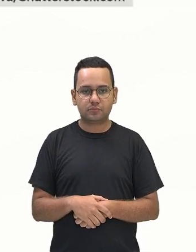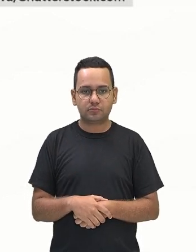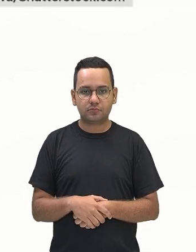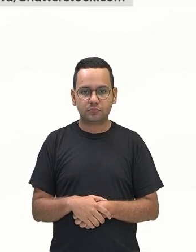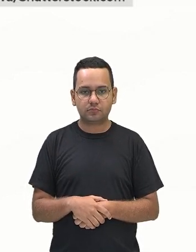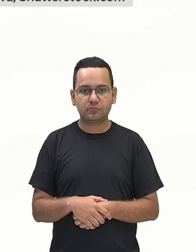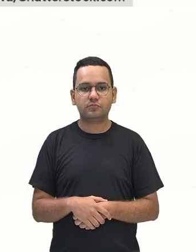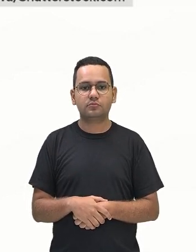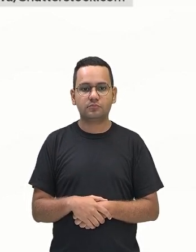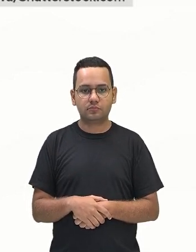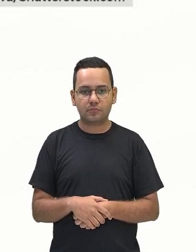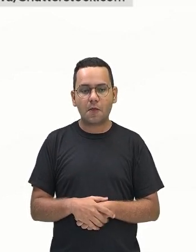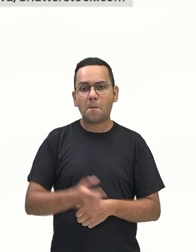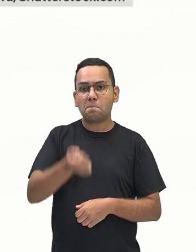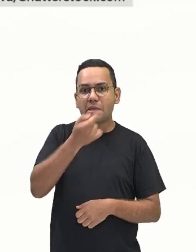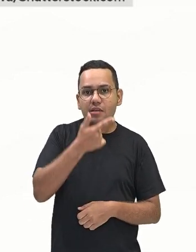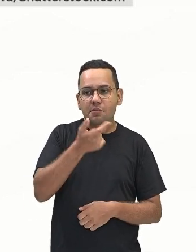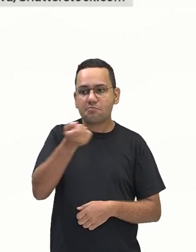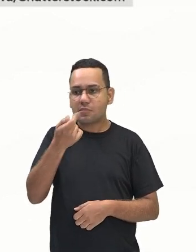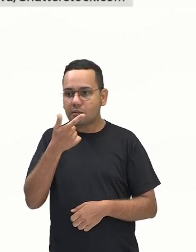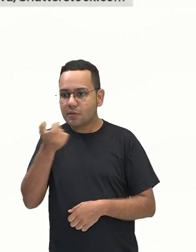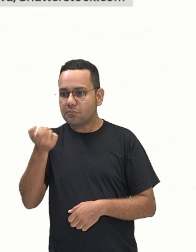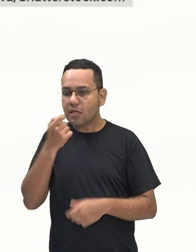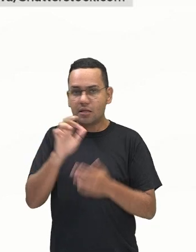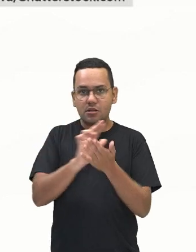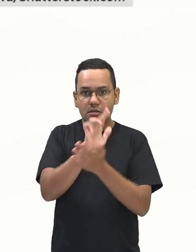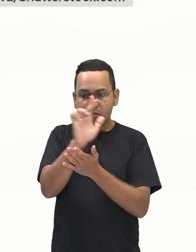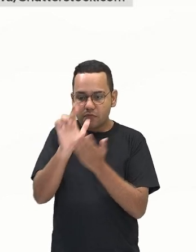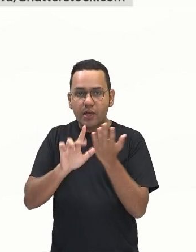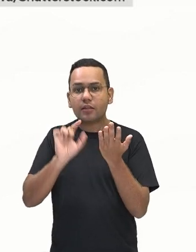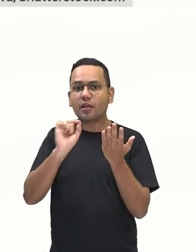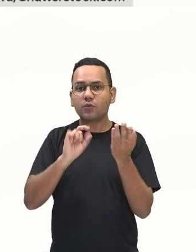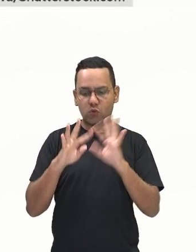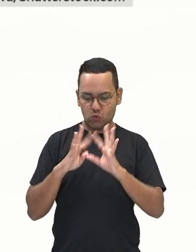com outros medicamentos que você já esteja tomando. Ou